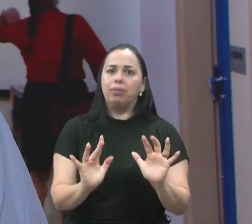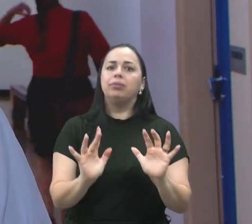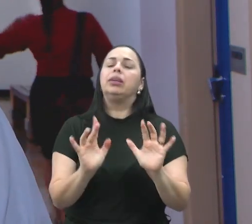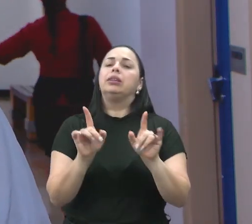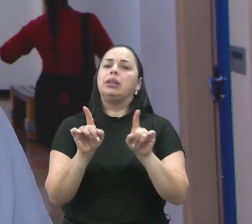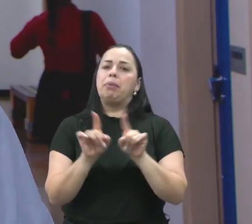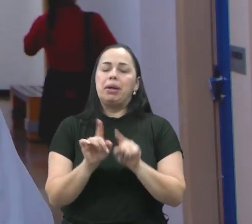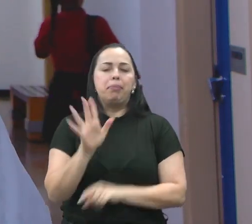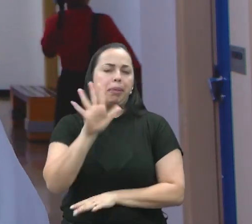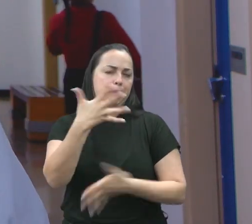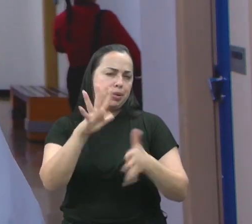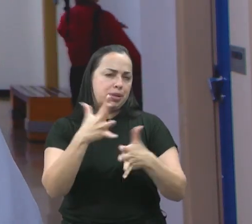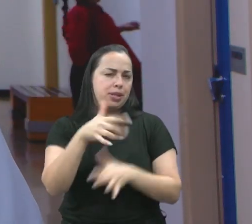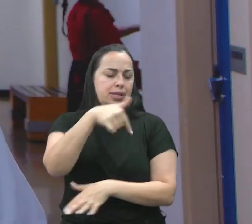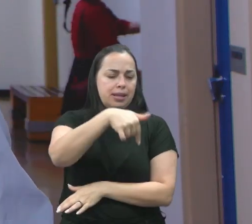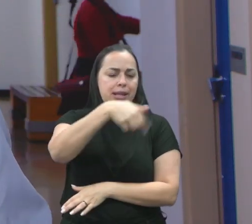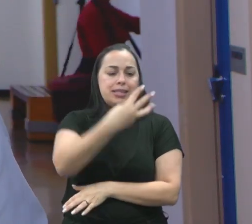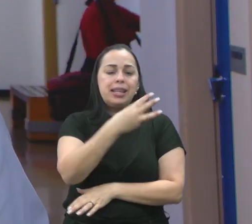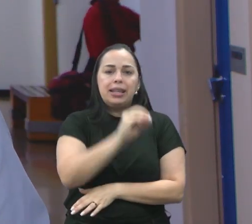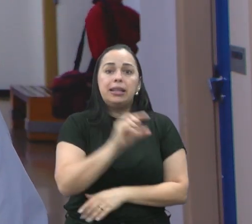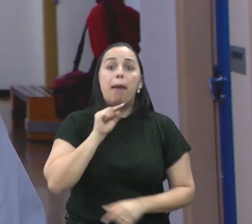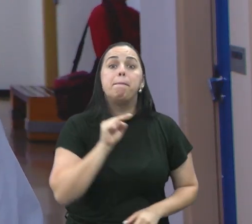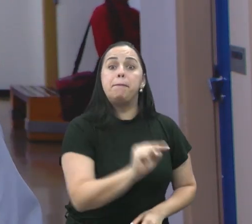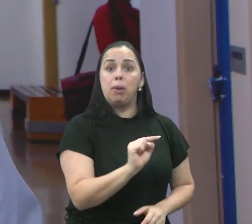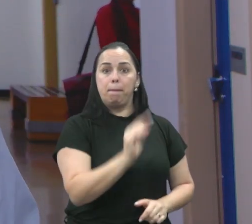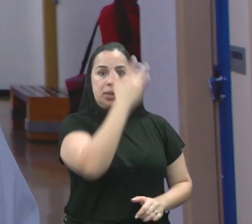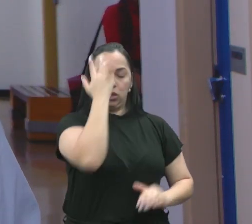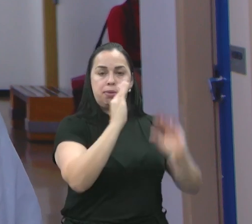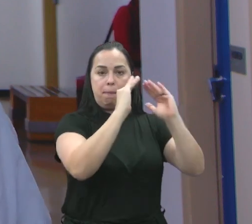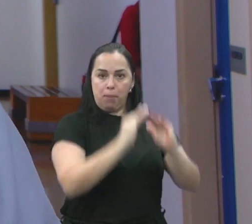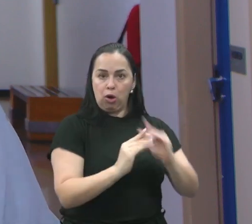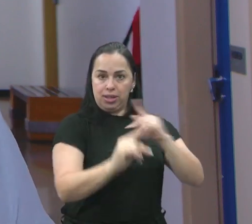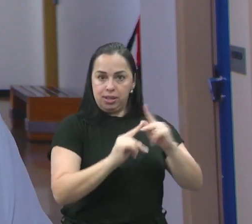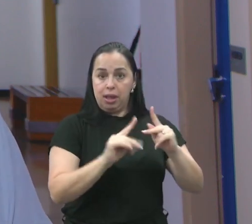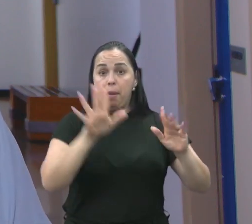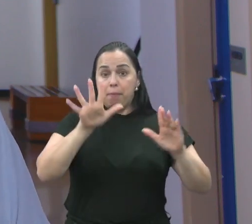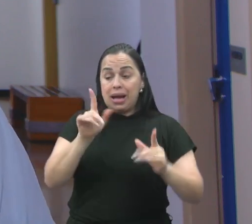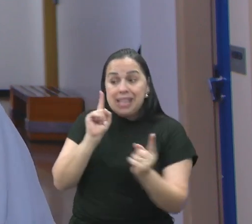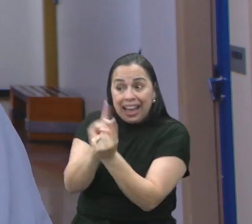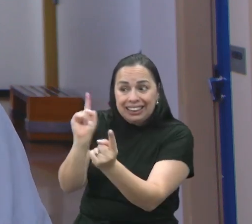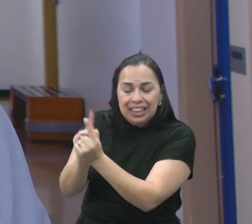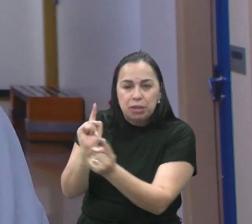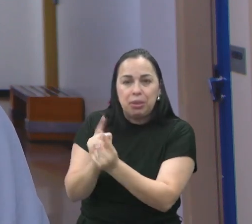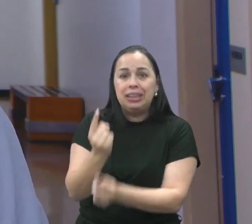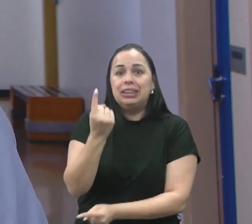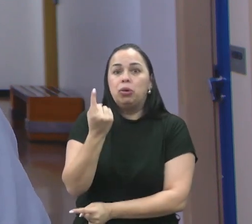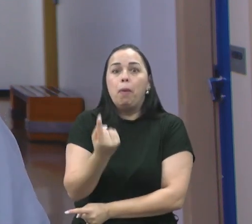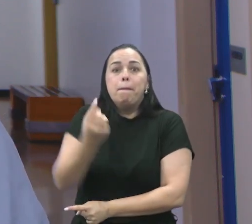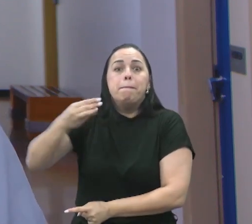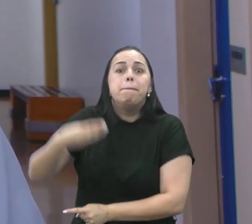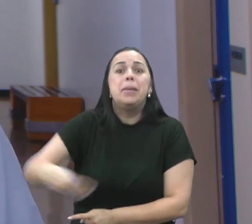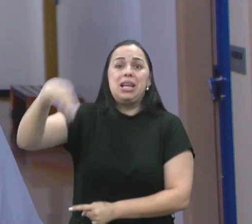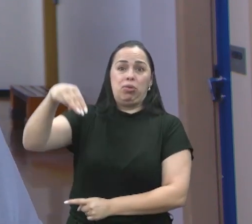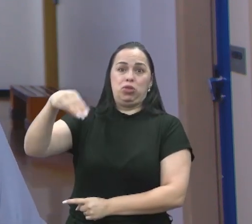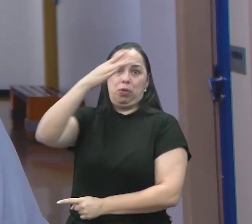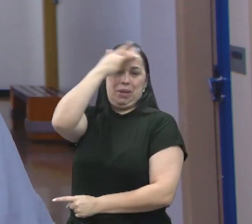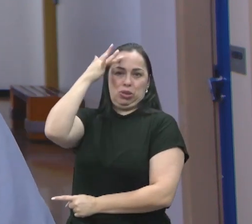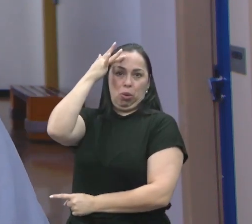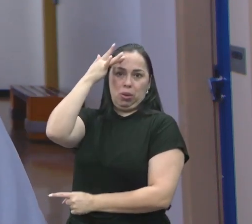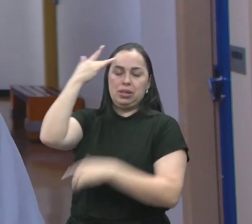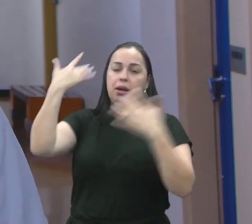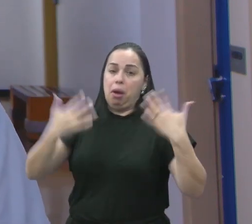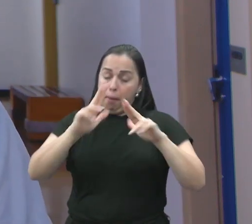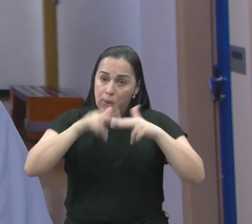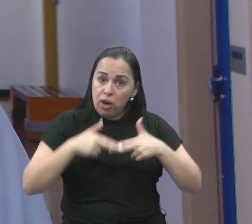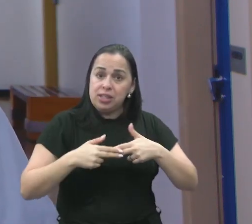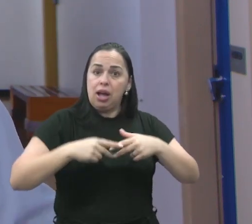que acaba impactando. Para você ter ideia, nós temos 730 mil habitantes, segundo o IBGE, e atendemos 1.300.000 de CRAS ativos em nossa cidade. Esse é